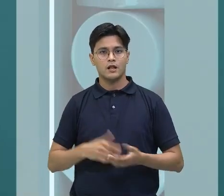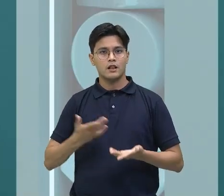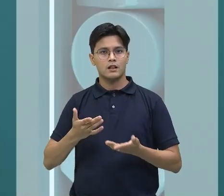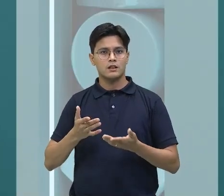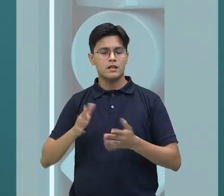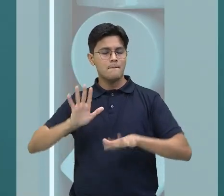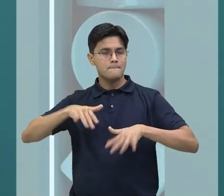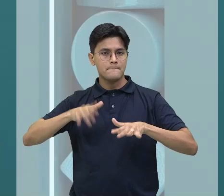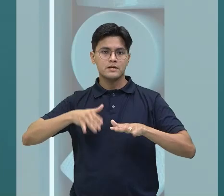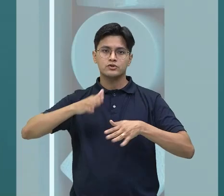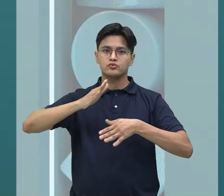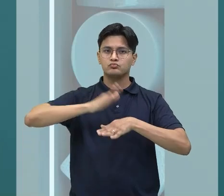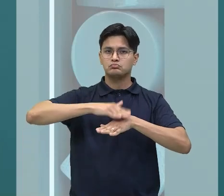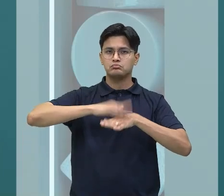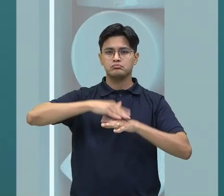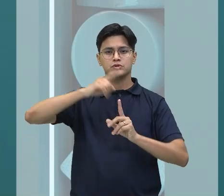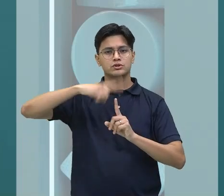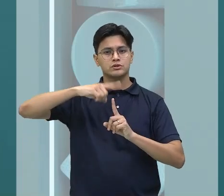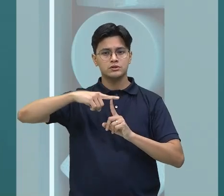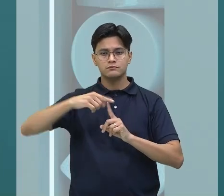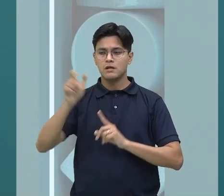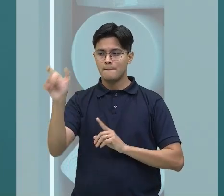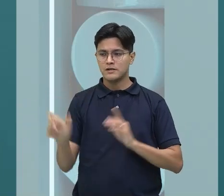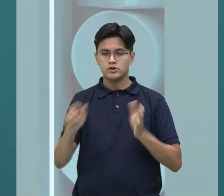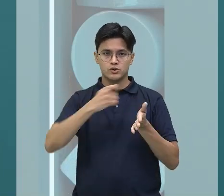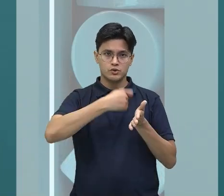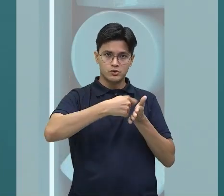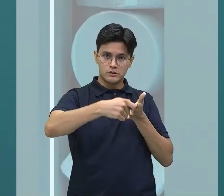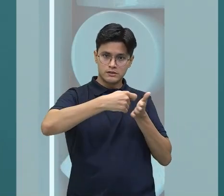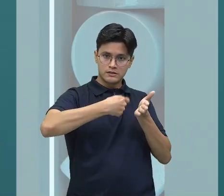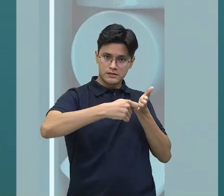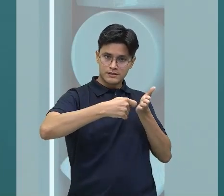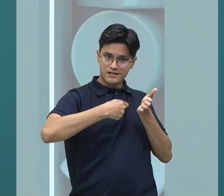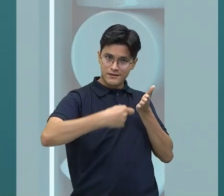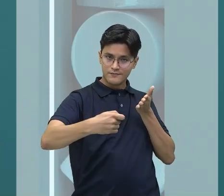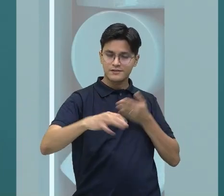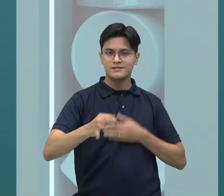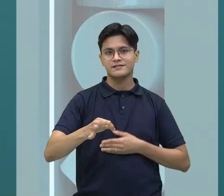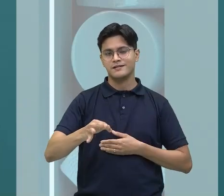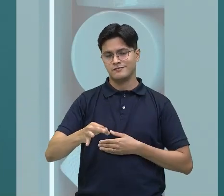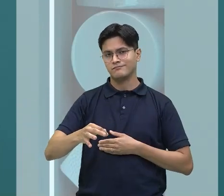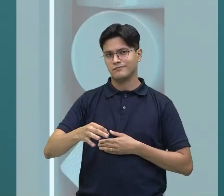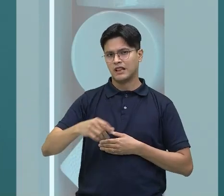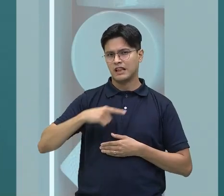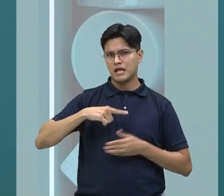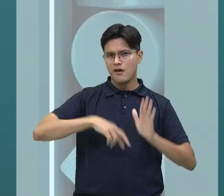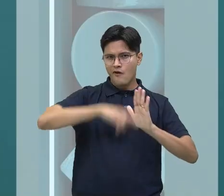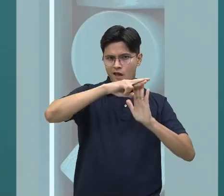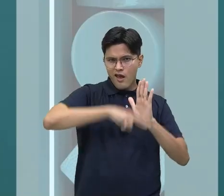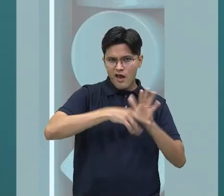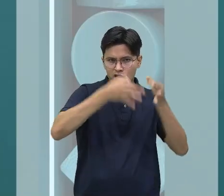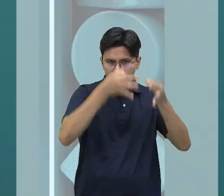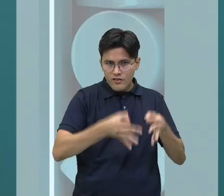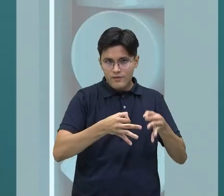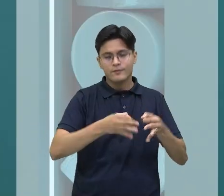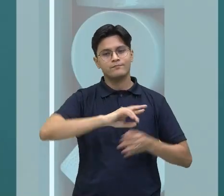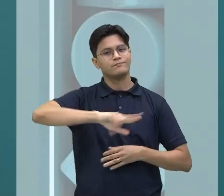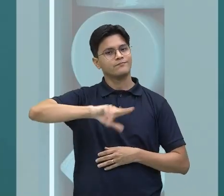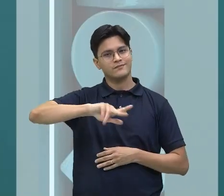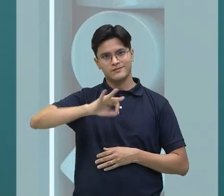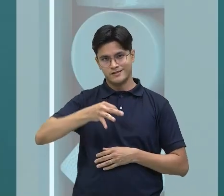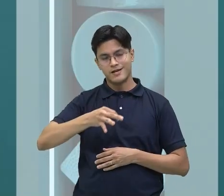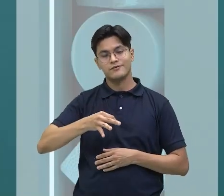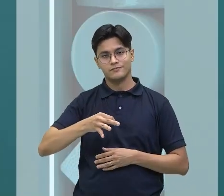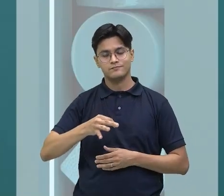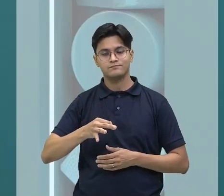indivíduo. Normalmente, como já falei, elas aparecem no meio, mas não é uma regra que defina, tá? A maioria aparece no meio, mas não